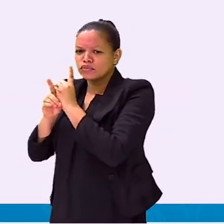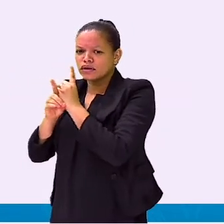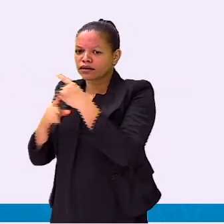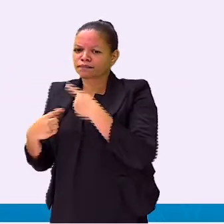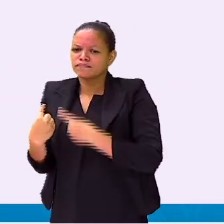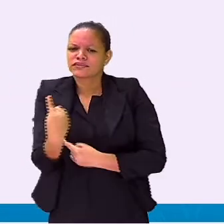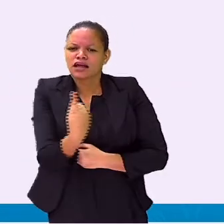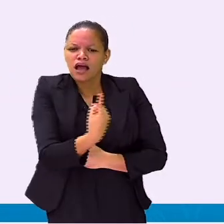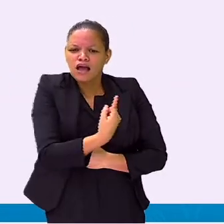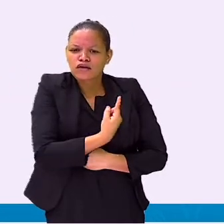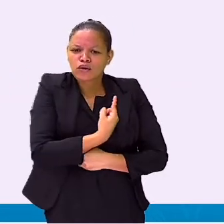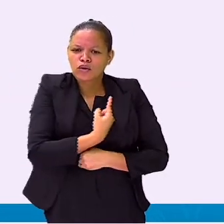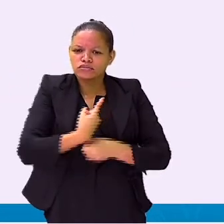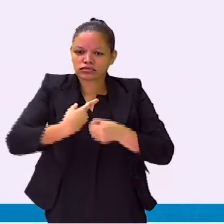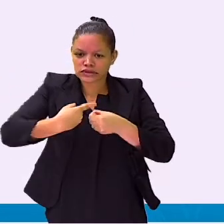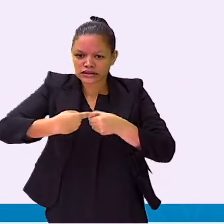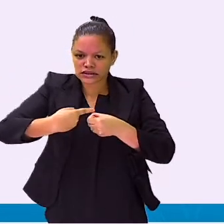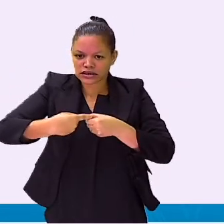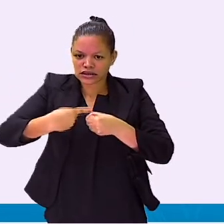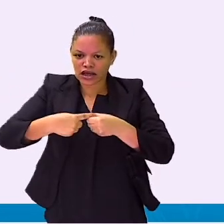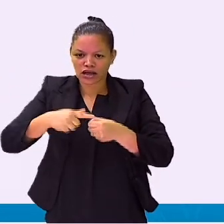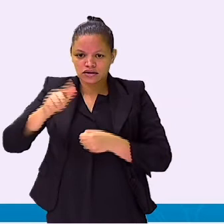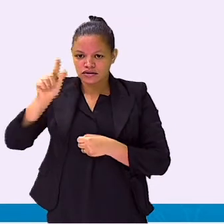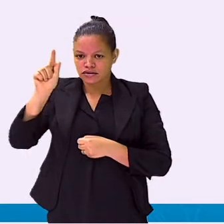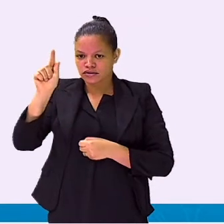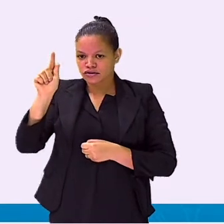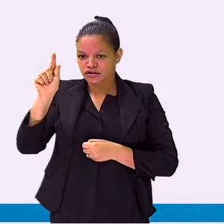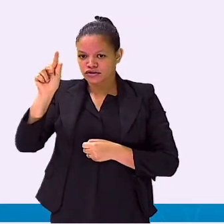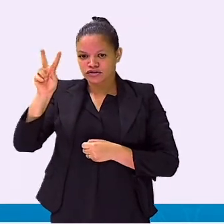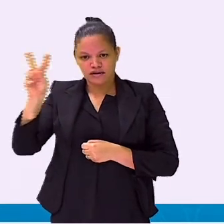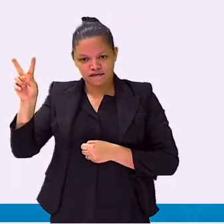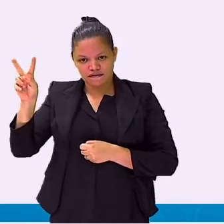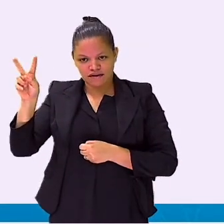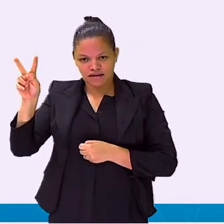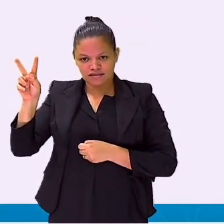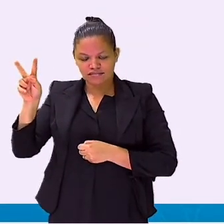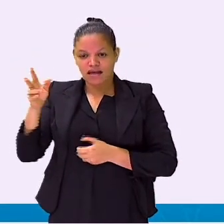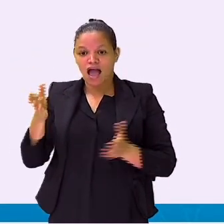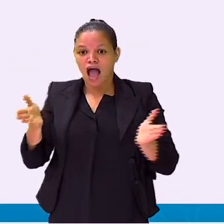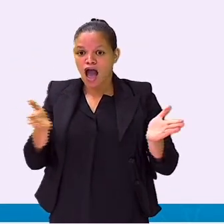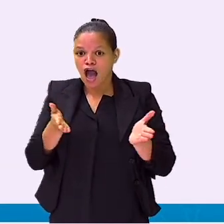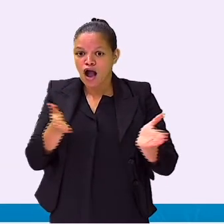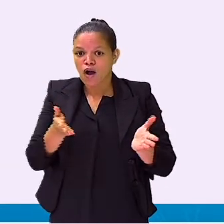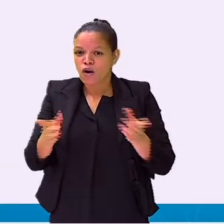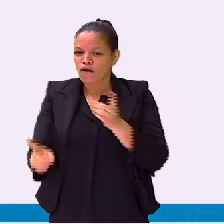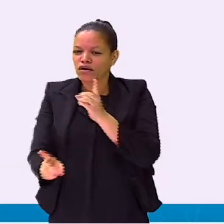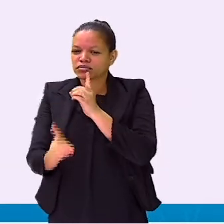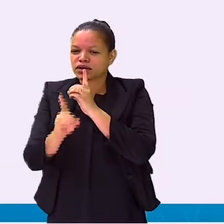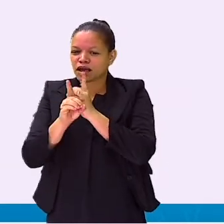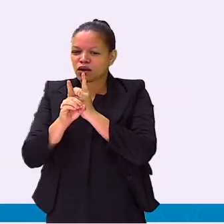com um círculo vermelho, que é Belo Horizonte.